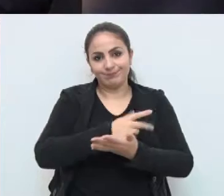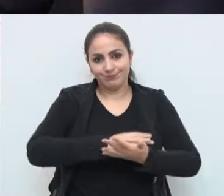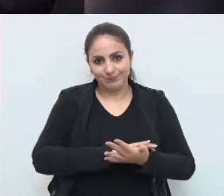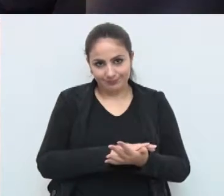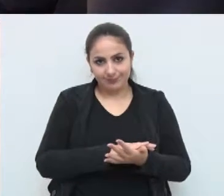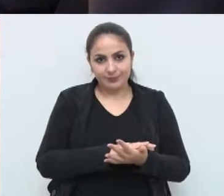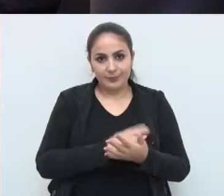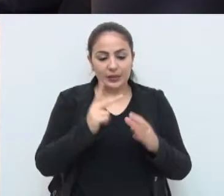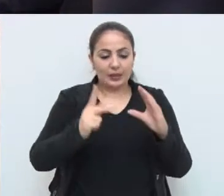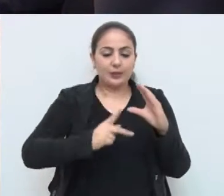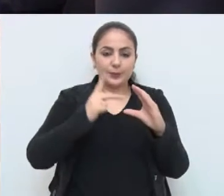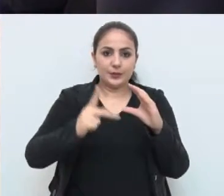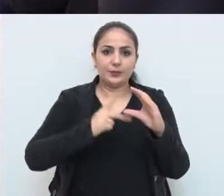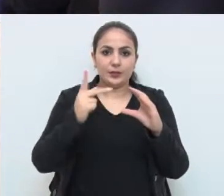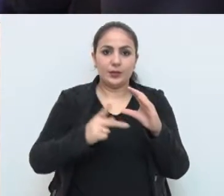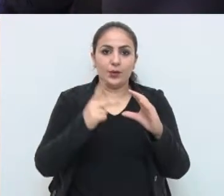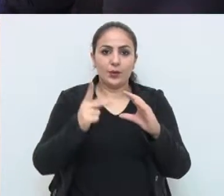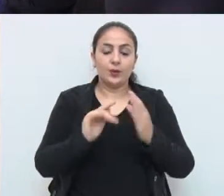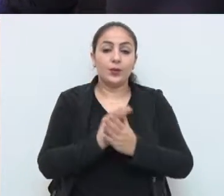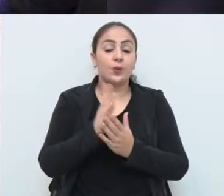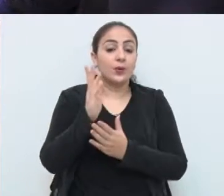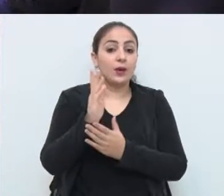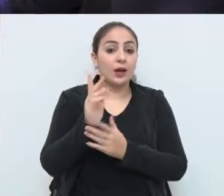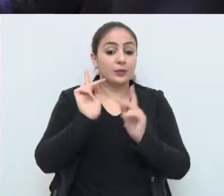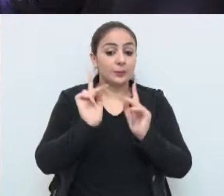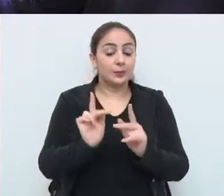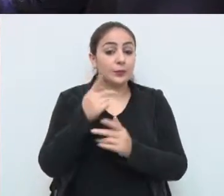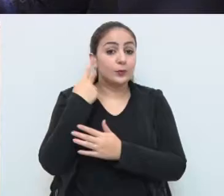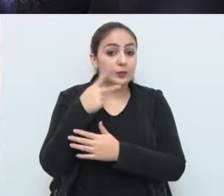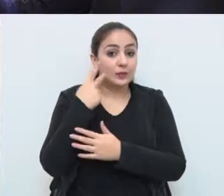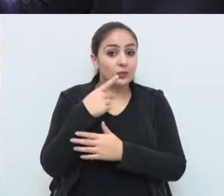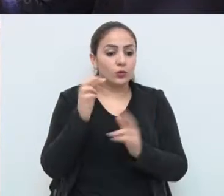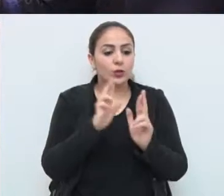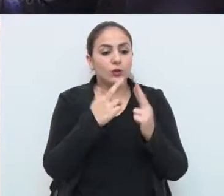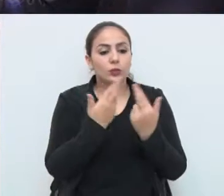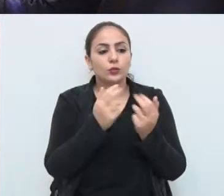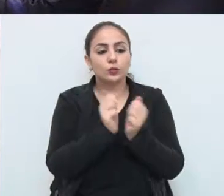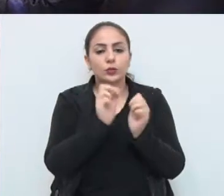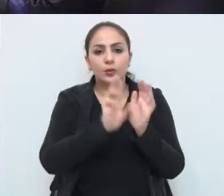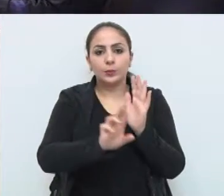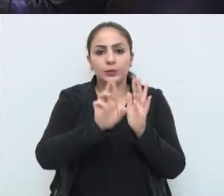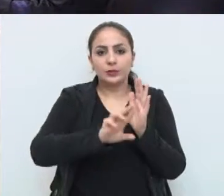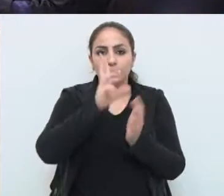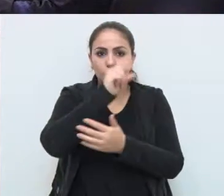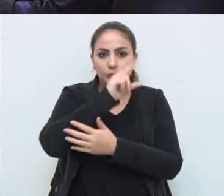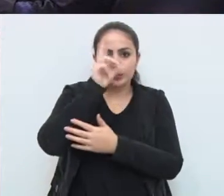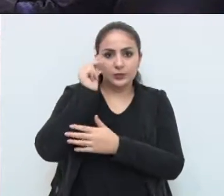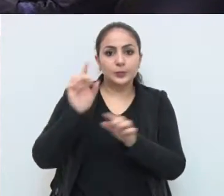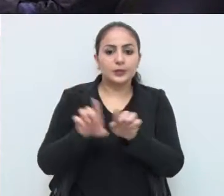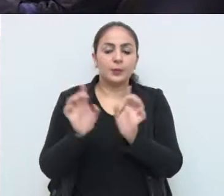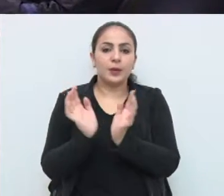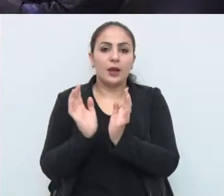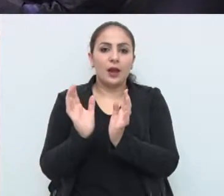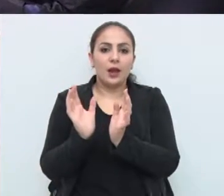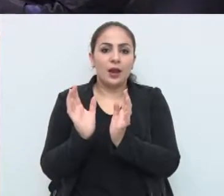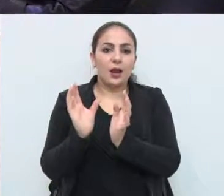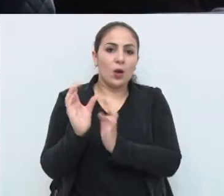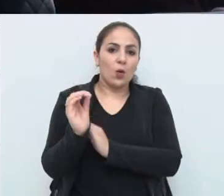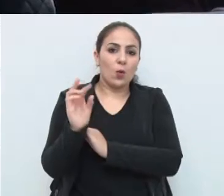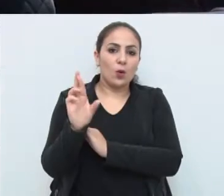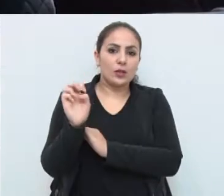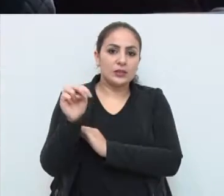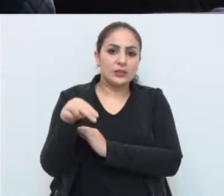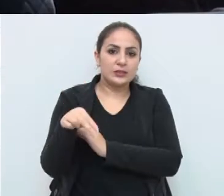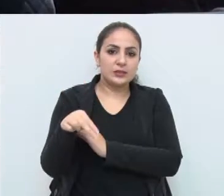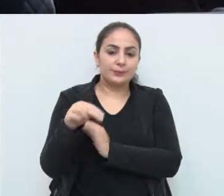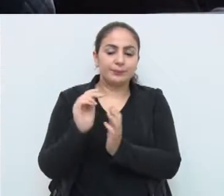causados. Na Câmara de Vereadores, os parlamentares se reuniram com representantes do Executivo e da Corsã.